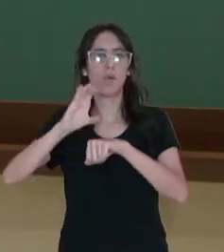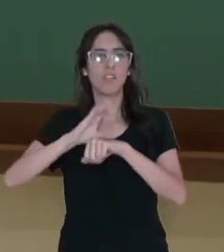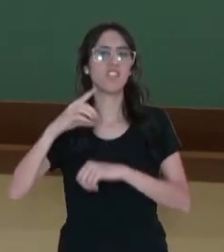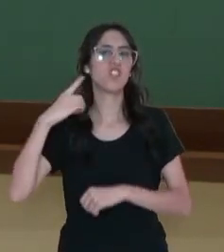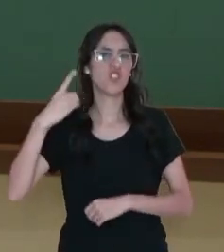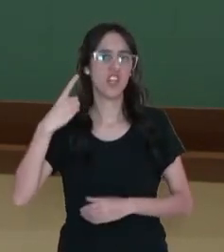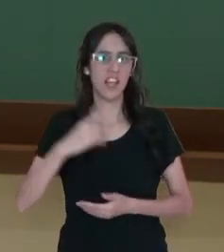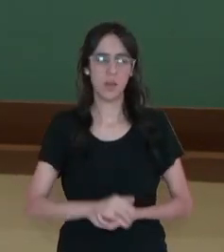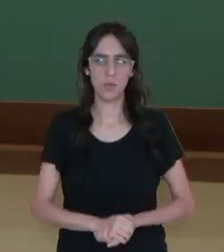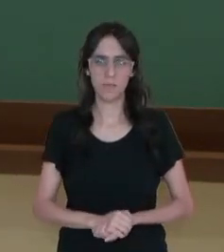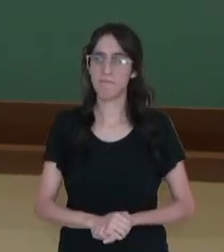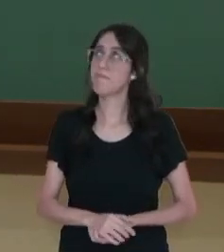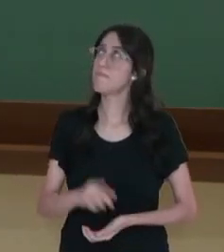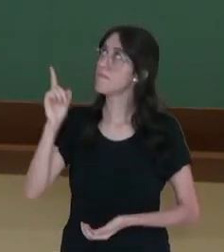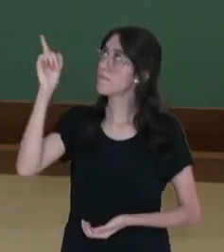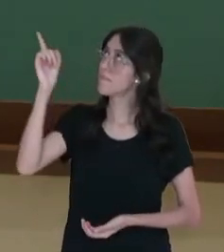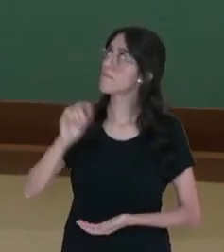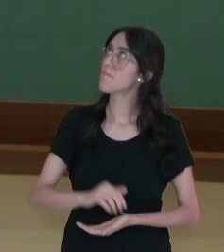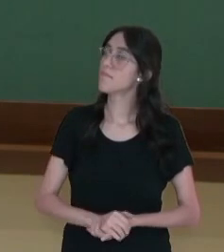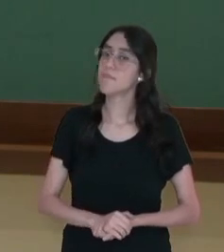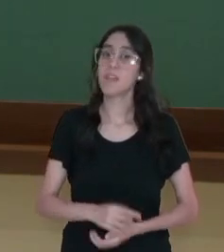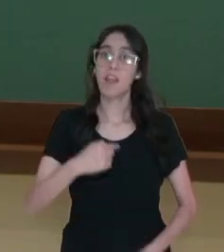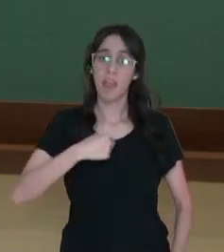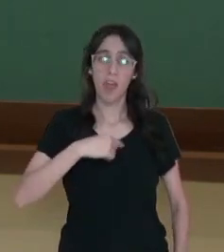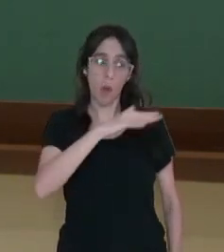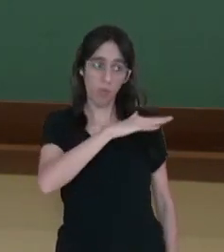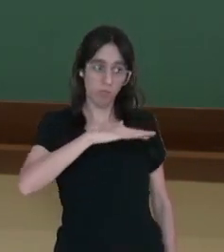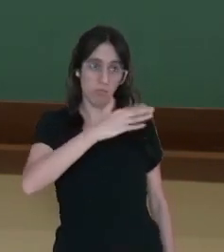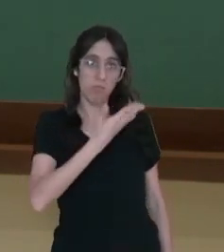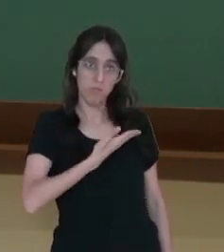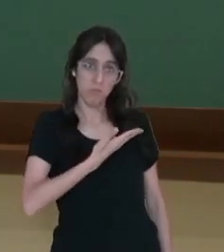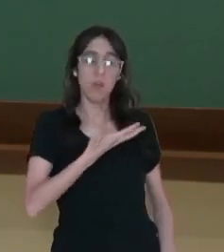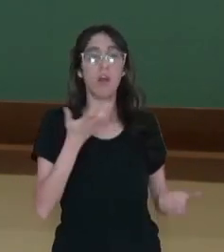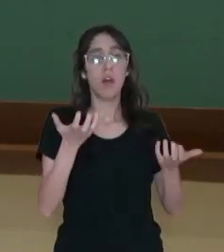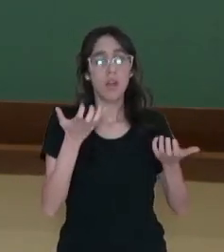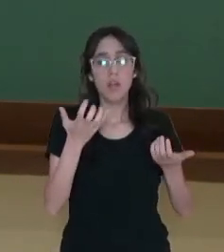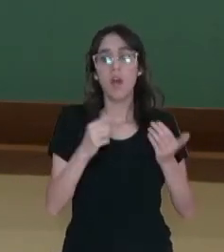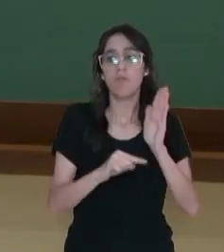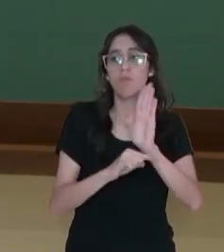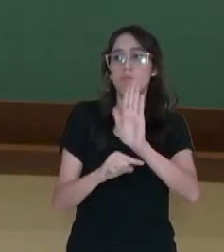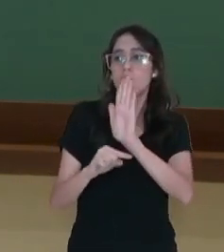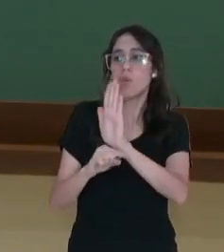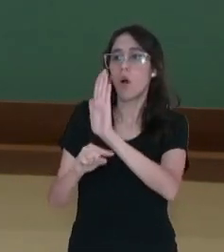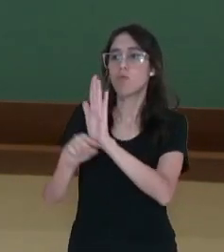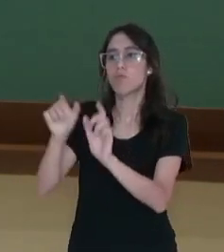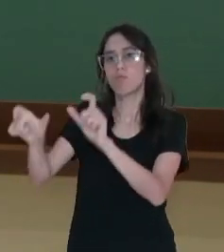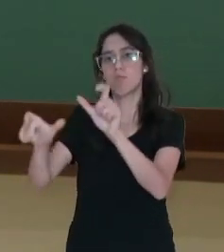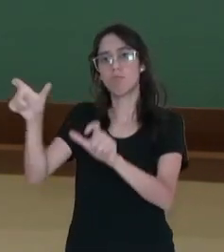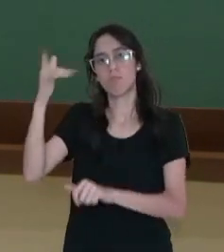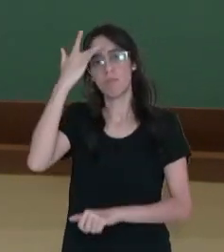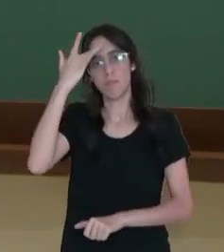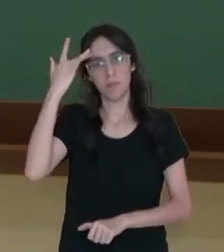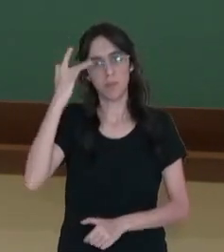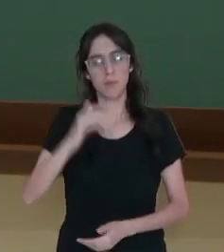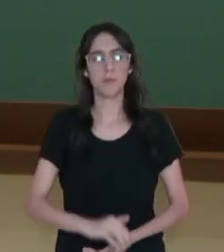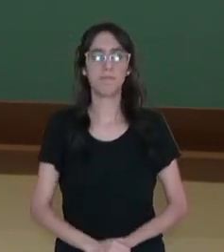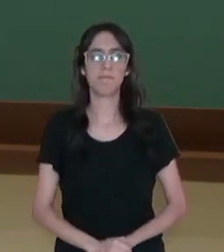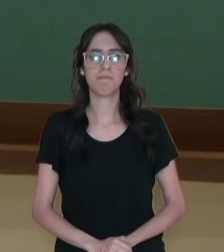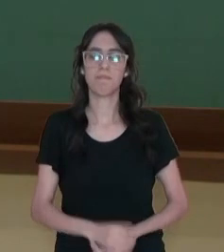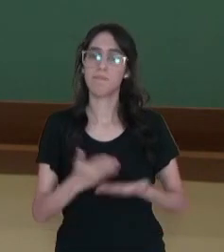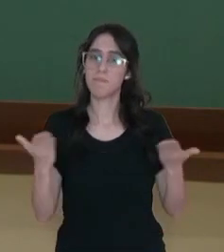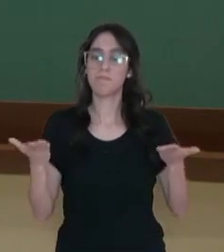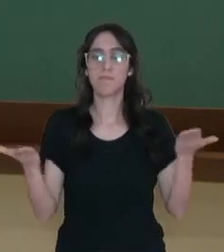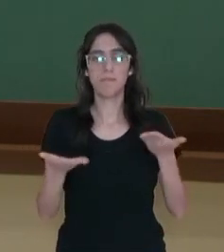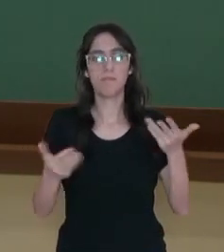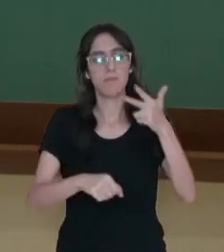queremos ayudar otras personas. Eu e meus amigos queremos ajudar a outras pessoas. Então,